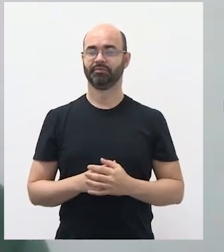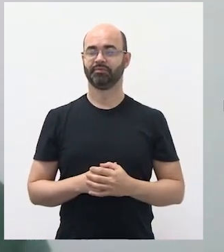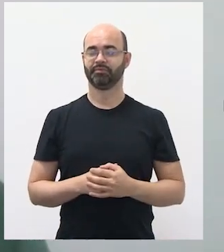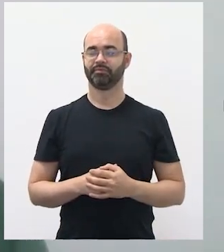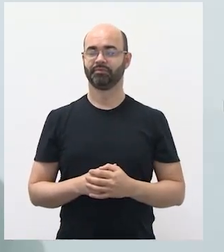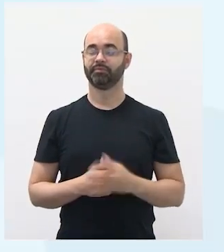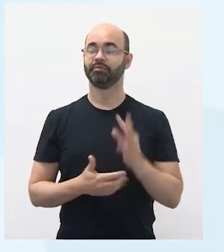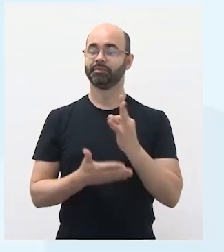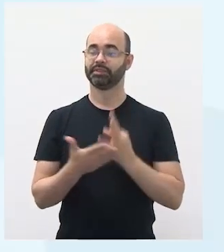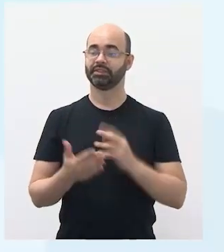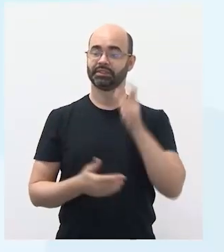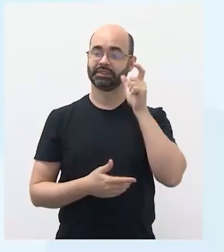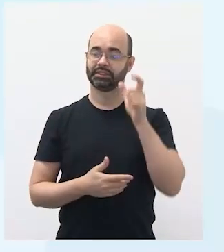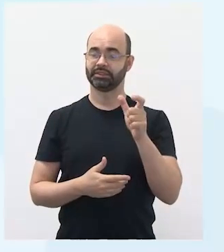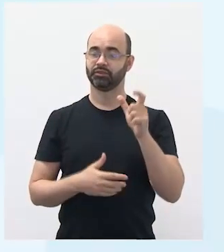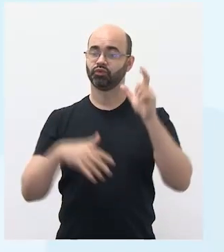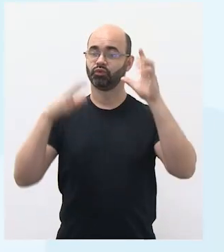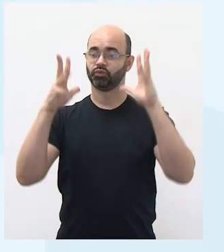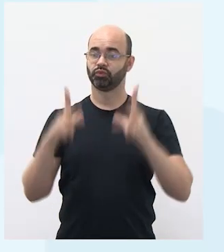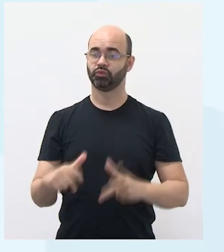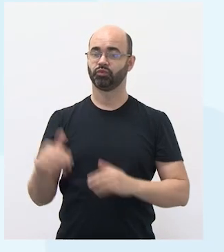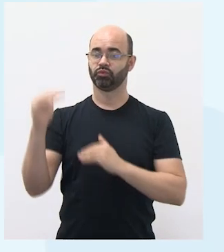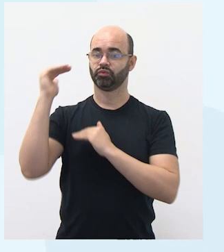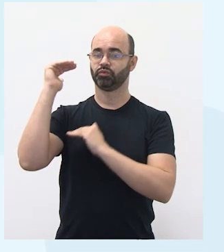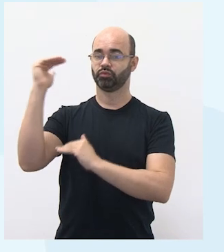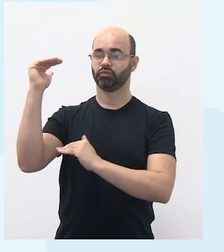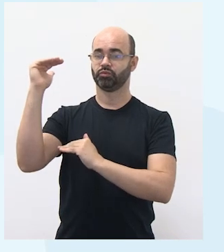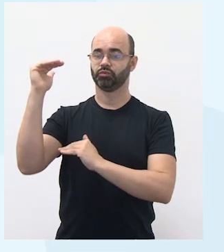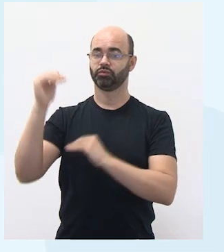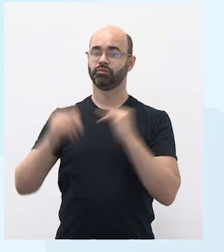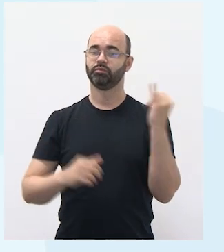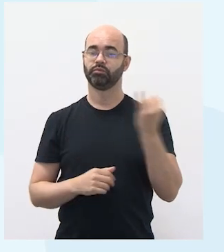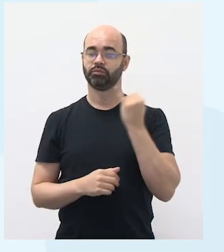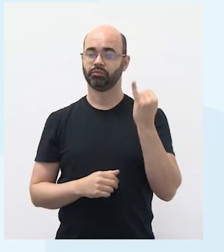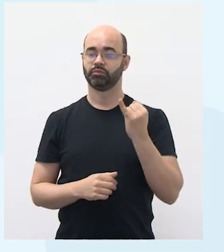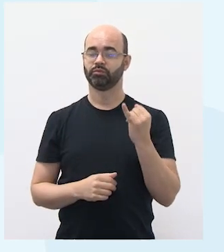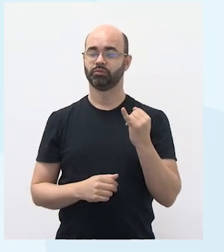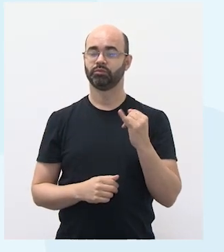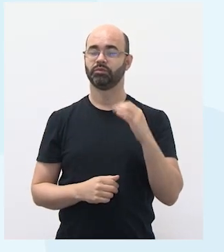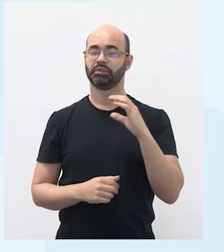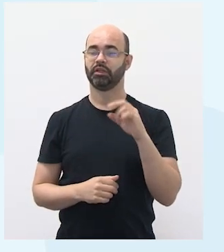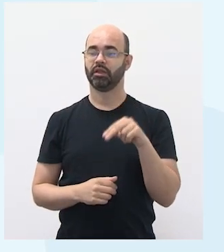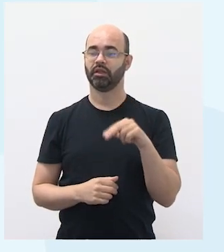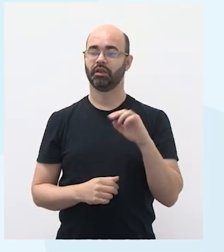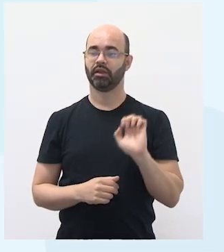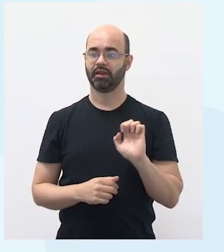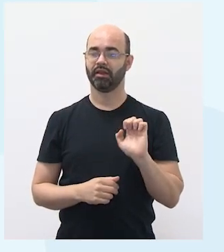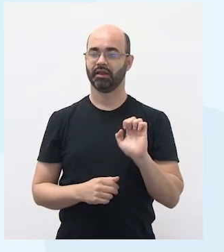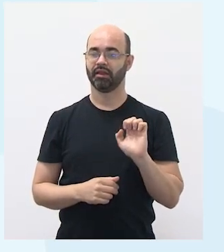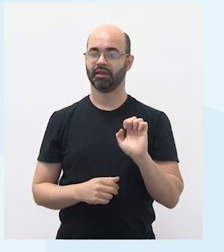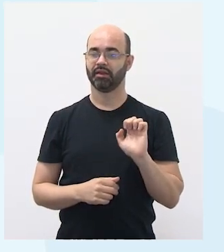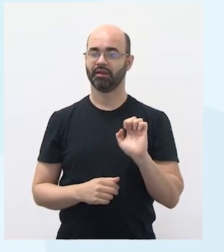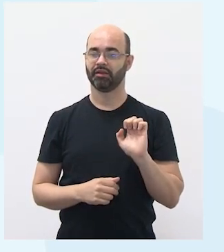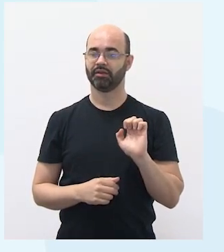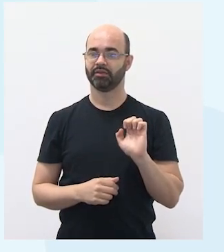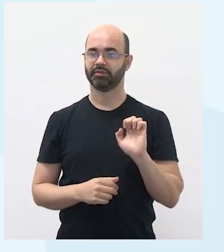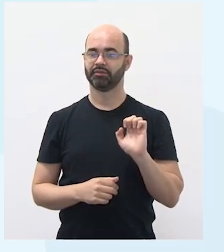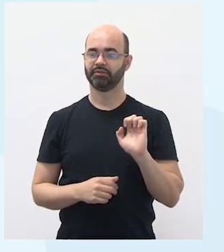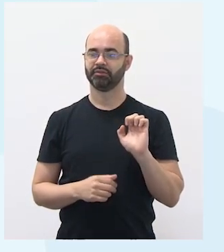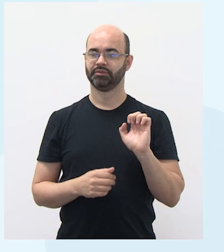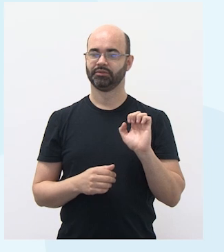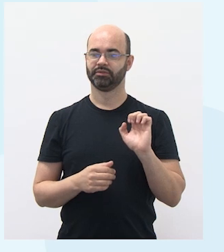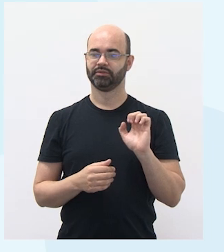muito interessante trazer na íntegra, que está ali no parecer do Conselho Nacional de Educação, o